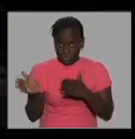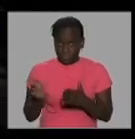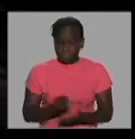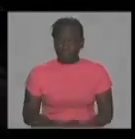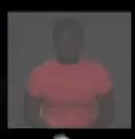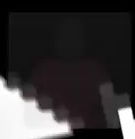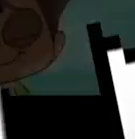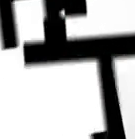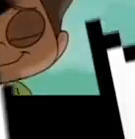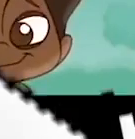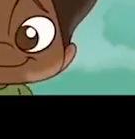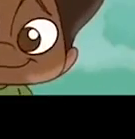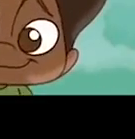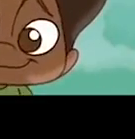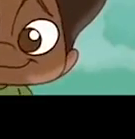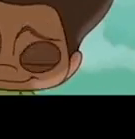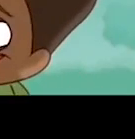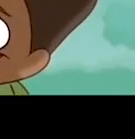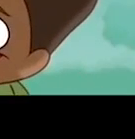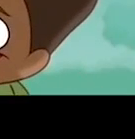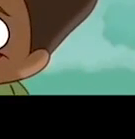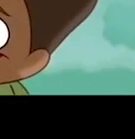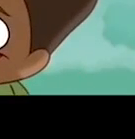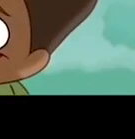trecho aqui?